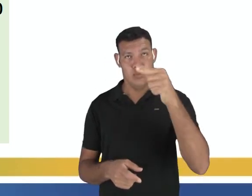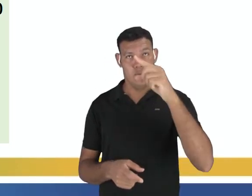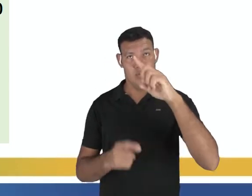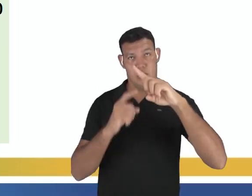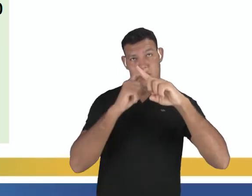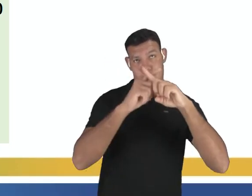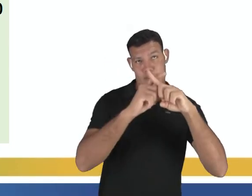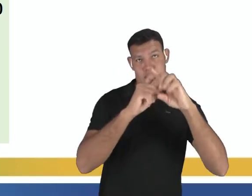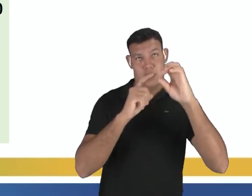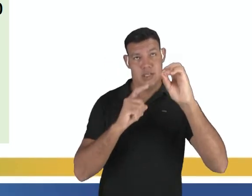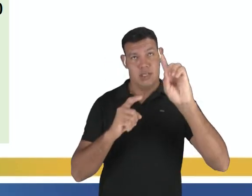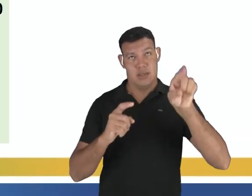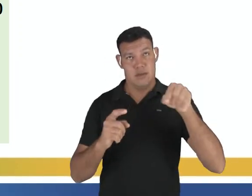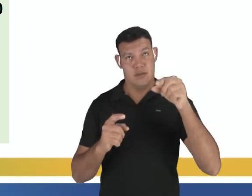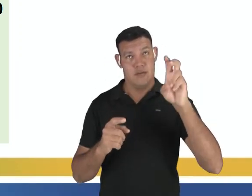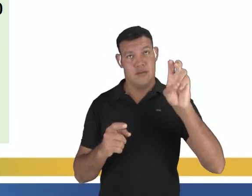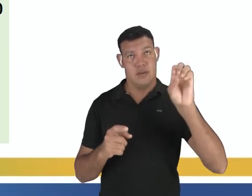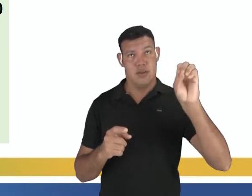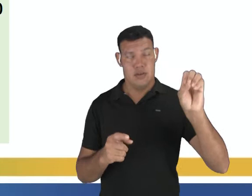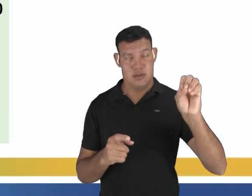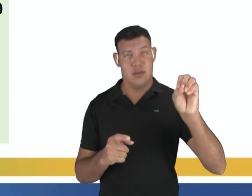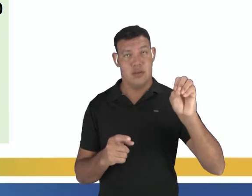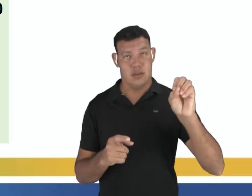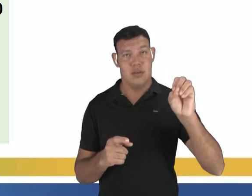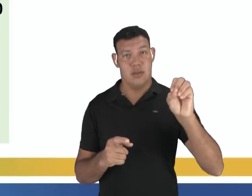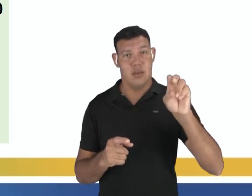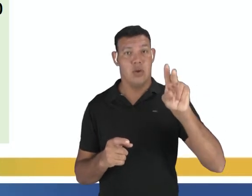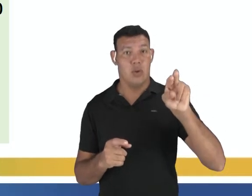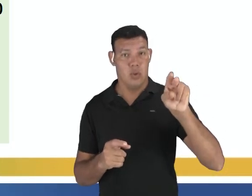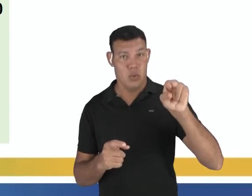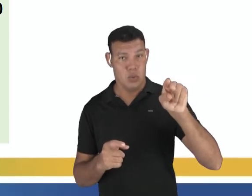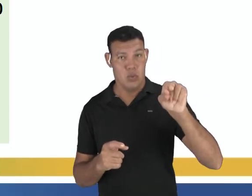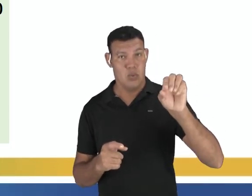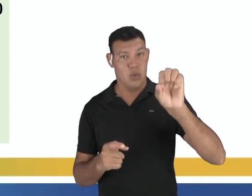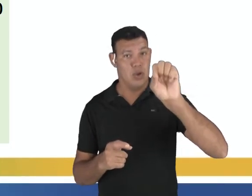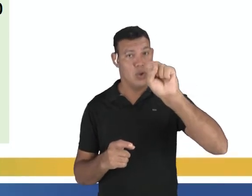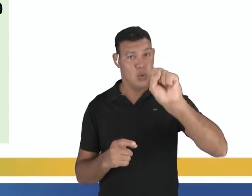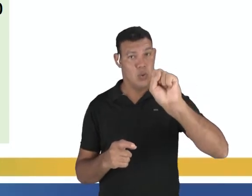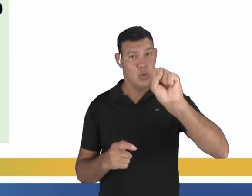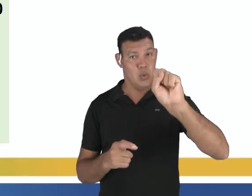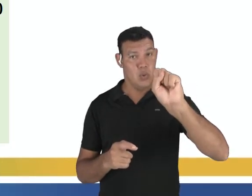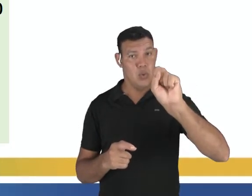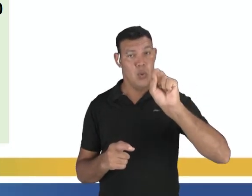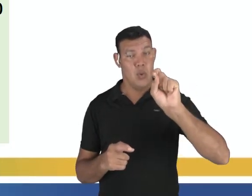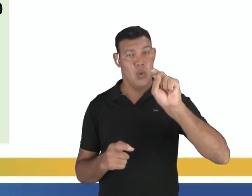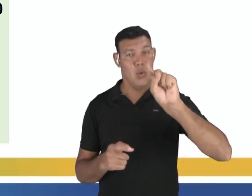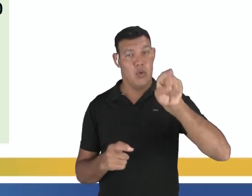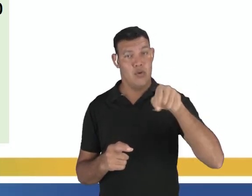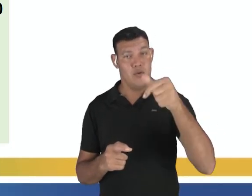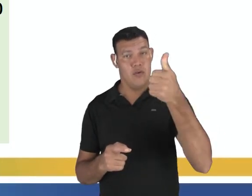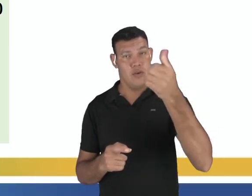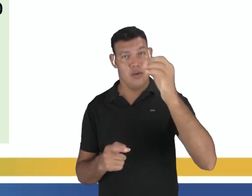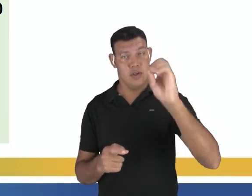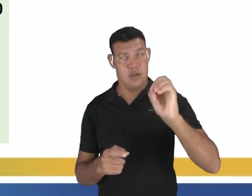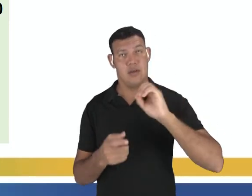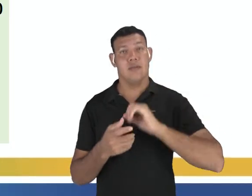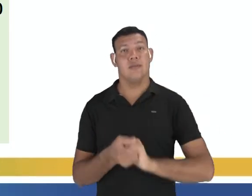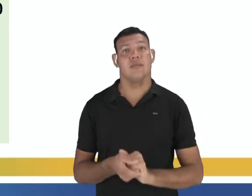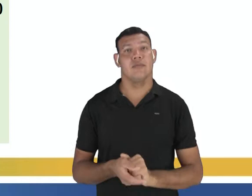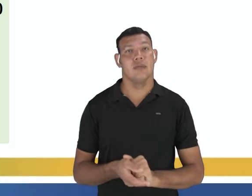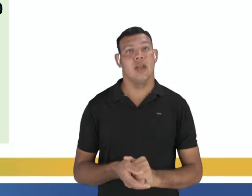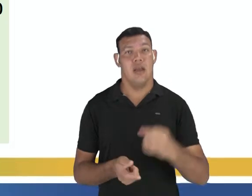8,10. Então, o resultado desse cálculo inteiro, a gente descobre que a lâmpada, ao final do mês, ela